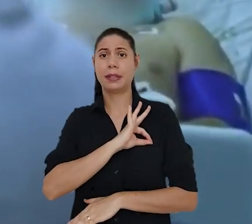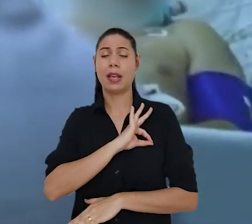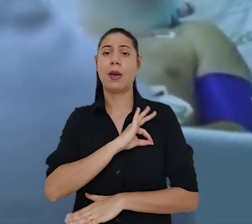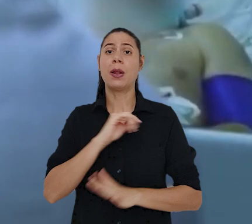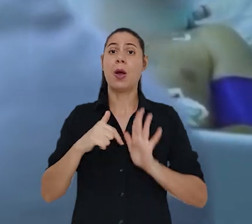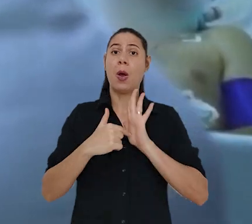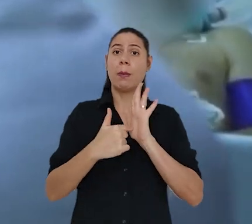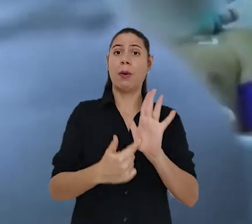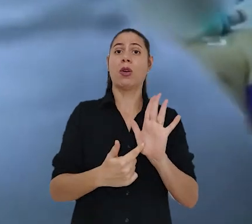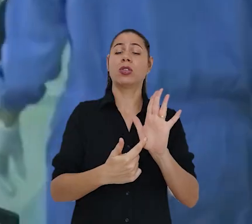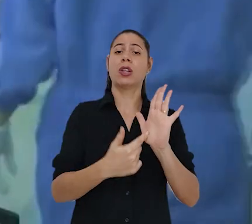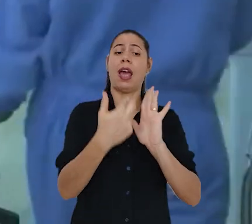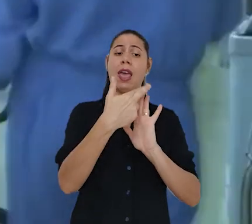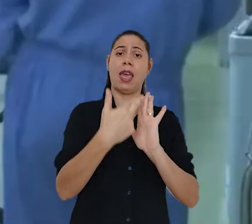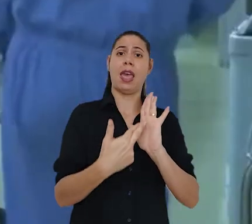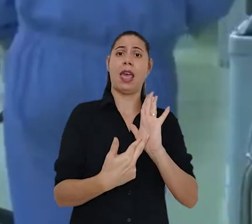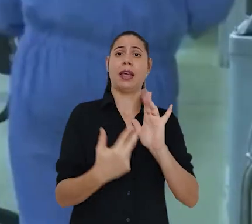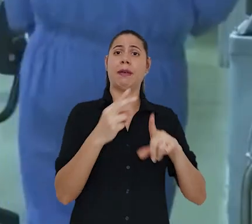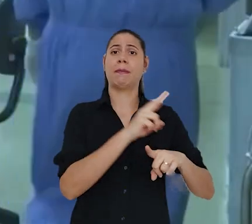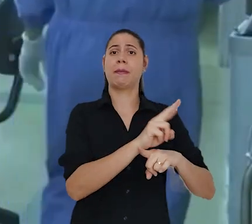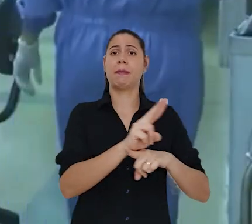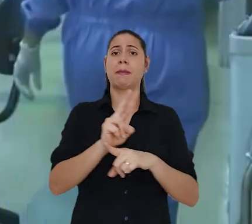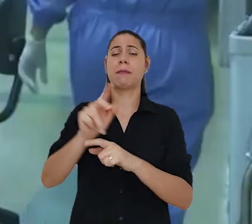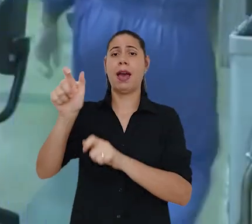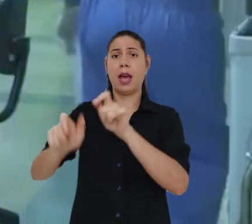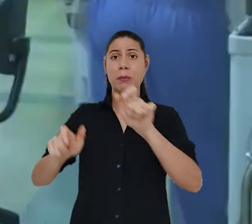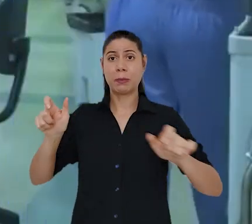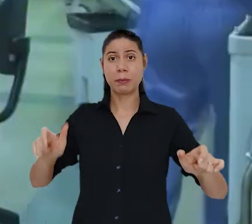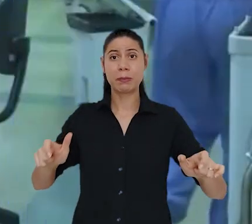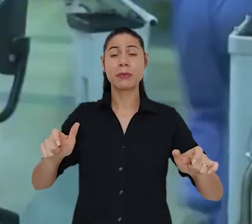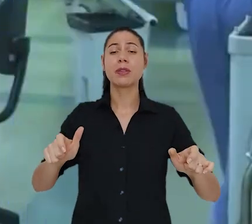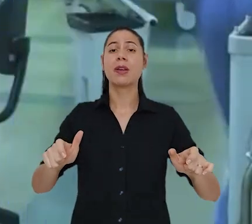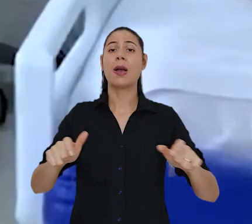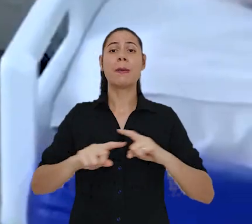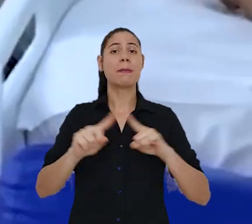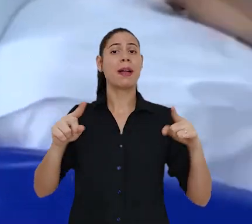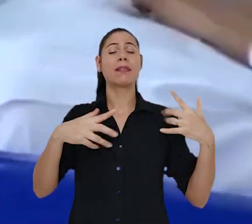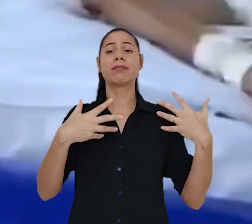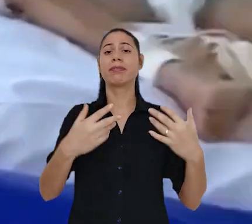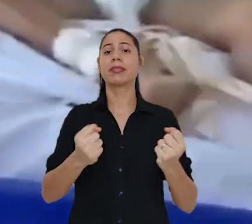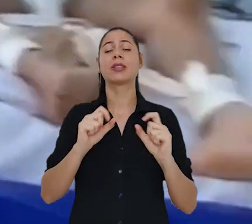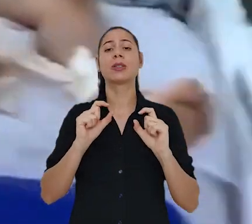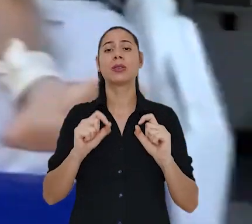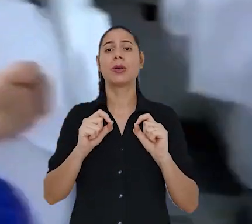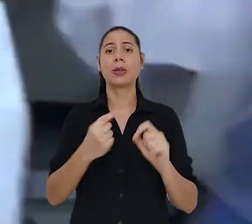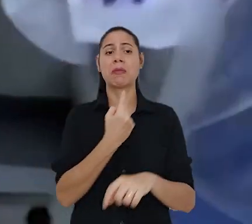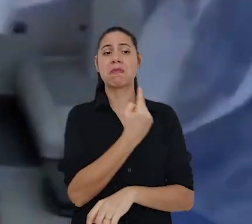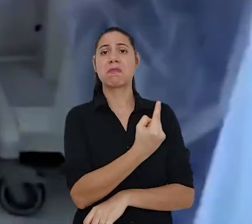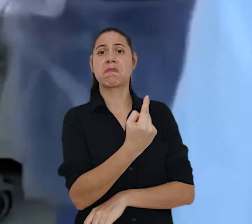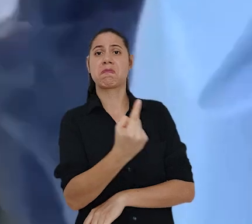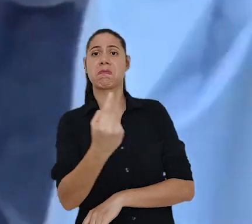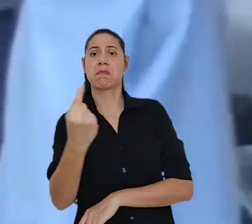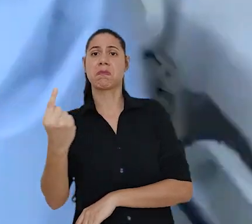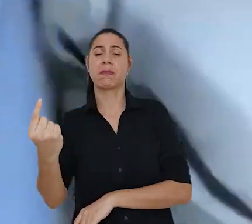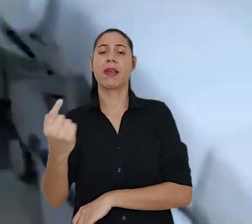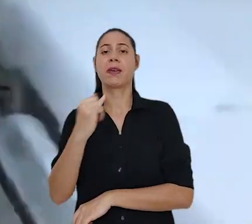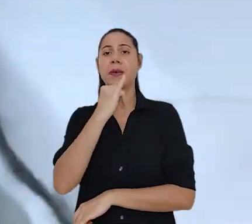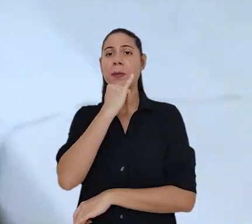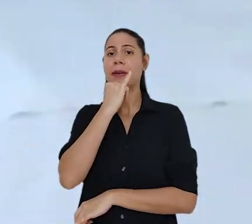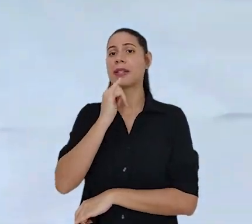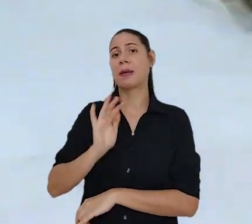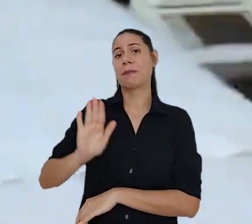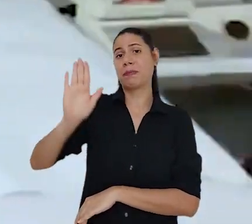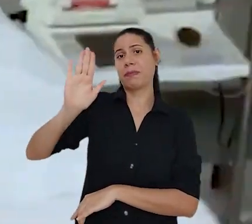policiais, apesar de determinarem medidas sanitárias em proteção aos candidatos, desconsideraram situações